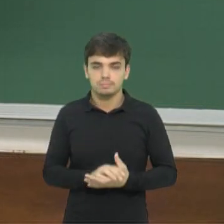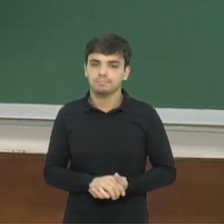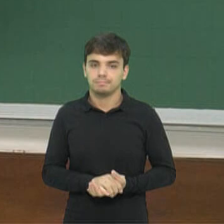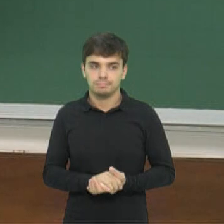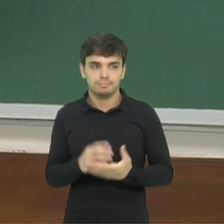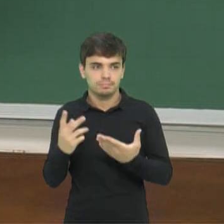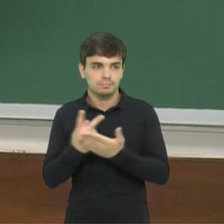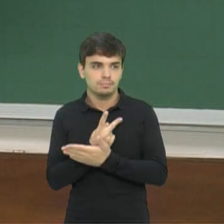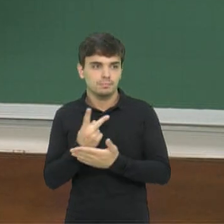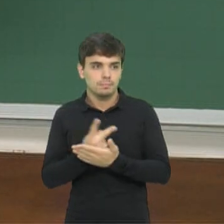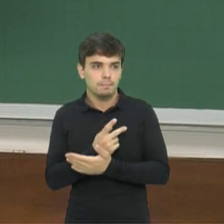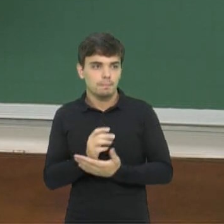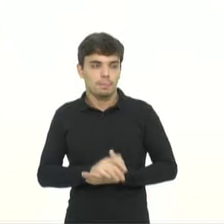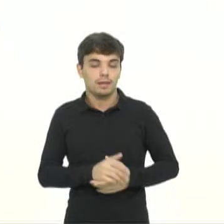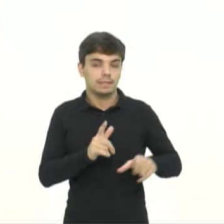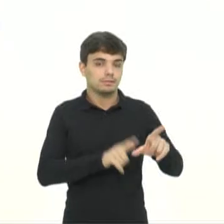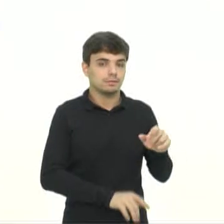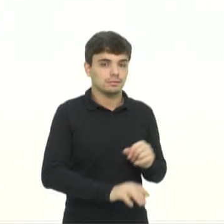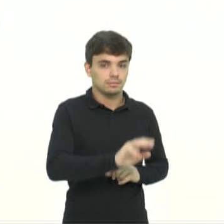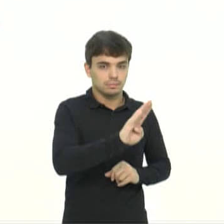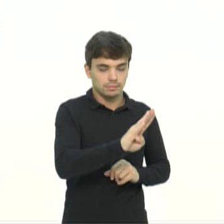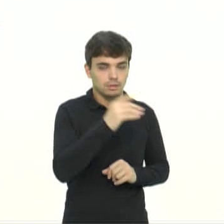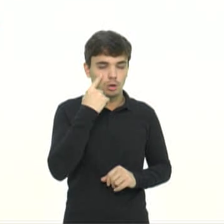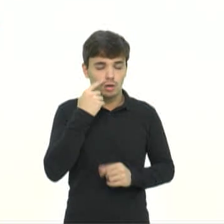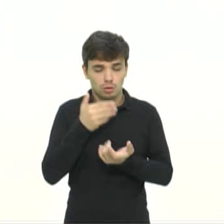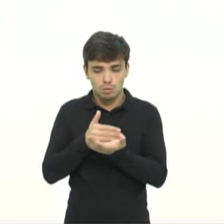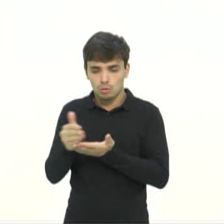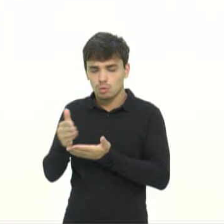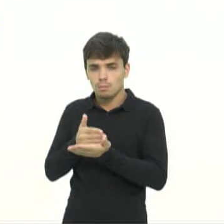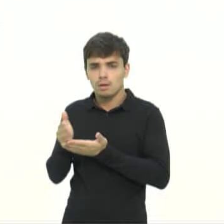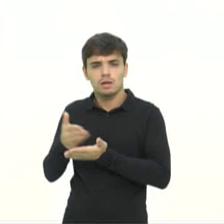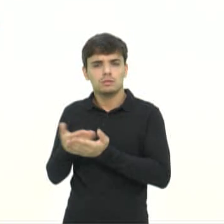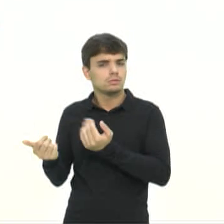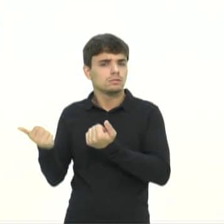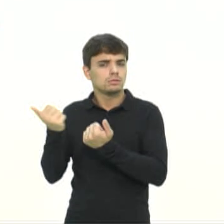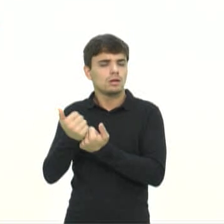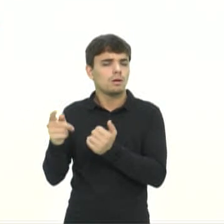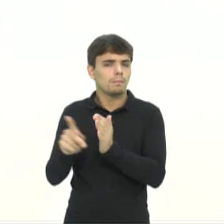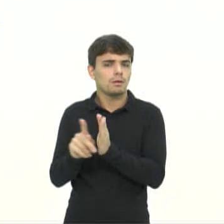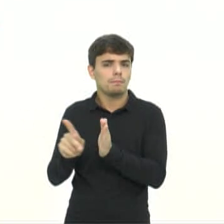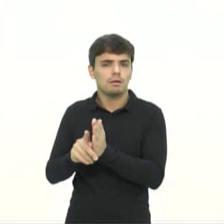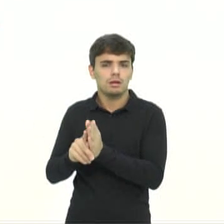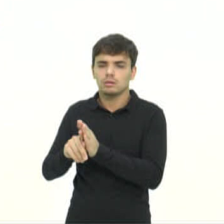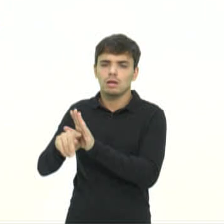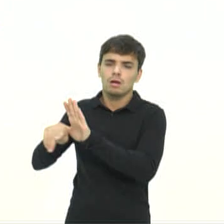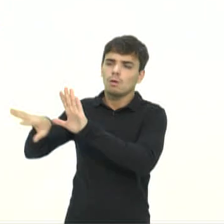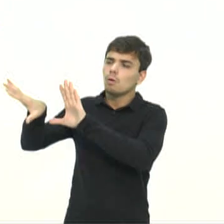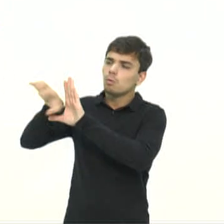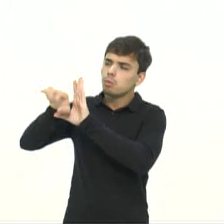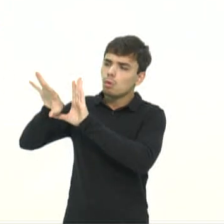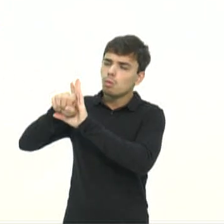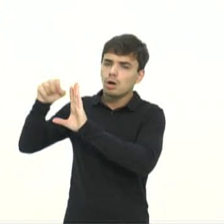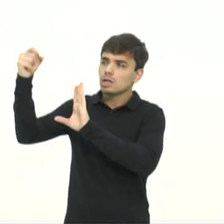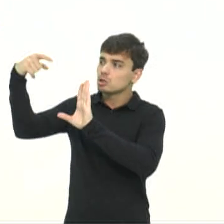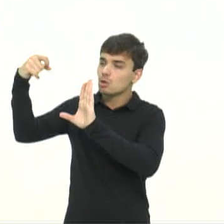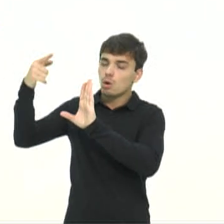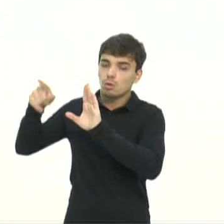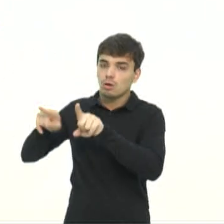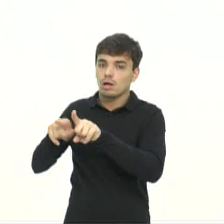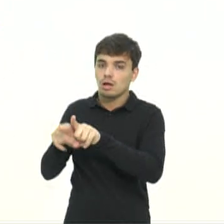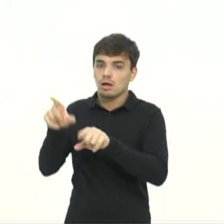tá errado. Letra B. No início da sucessão, a taxa de fotossíntese é bem maior do que a taxa